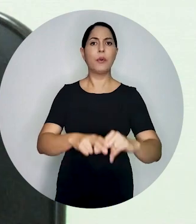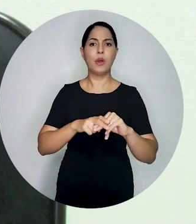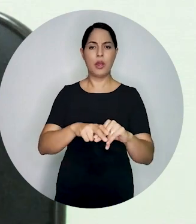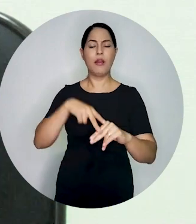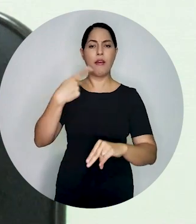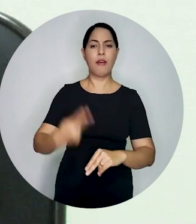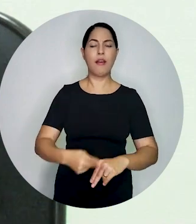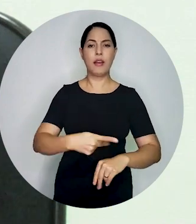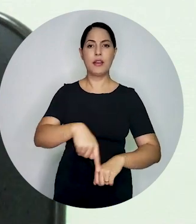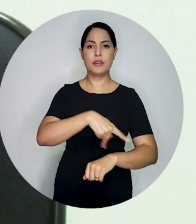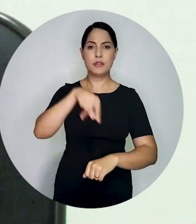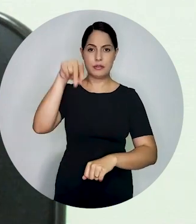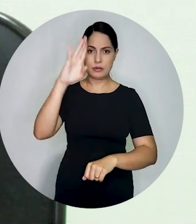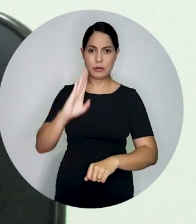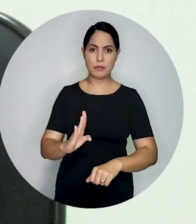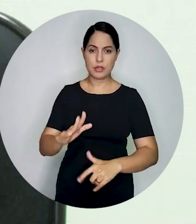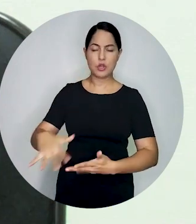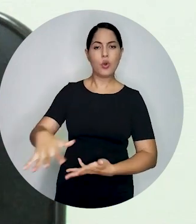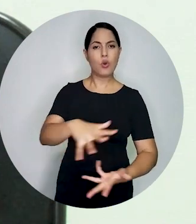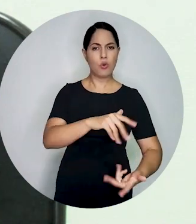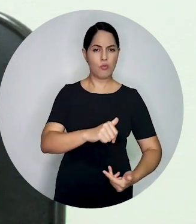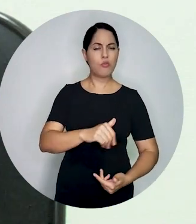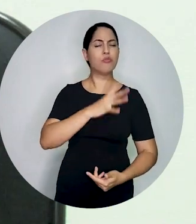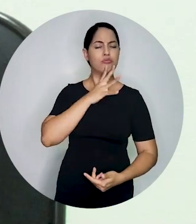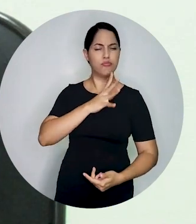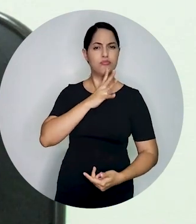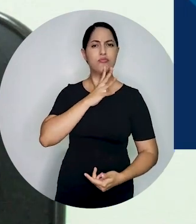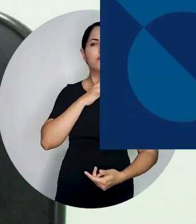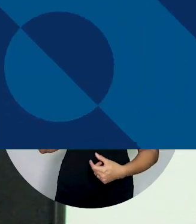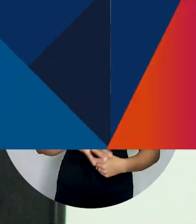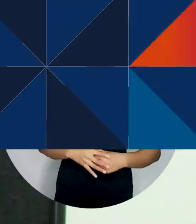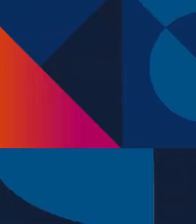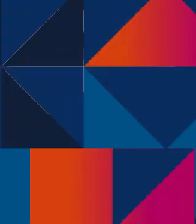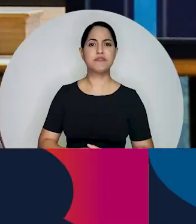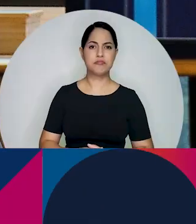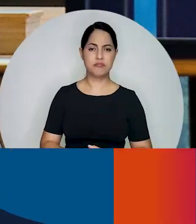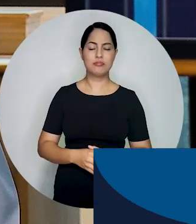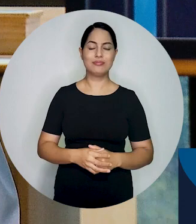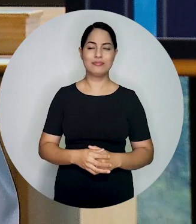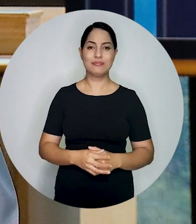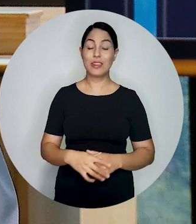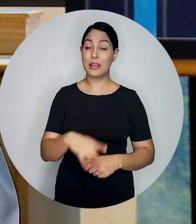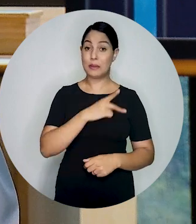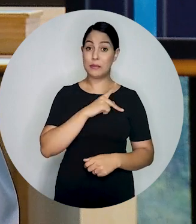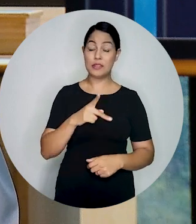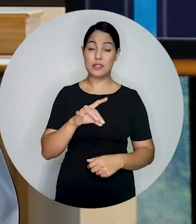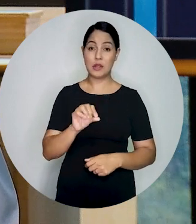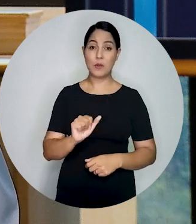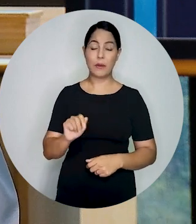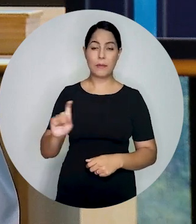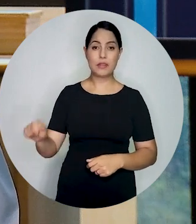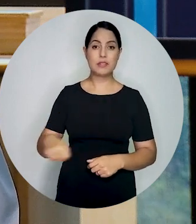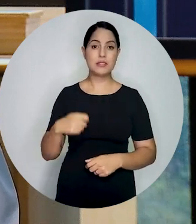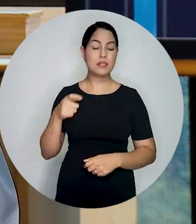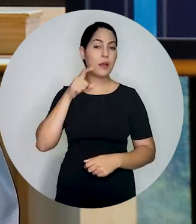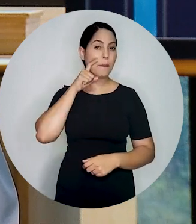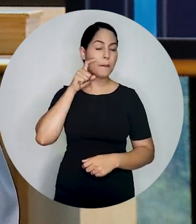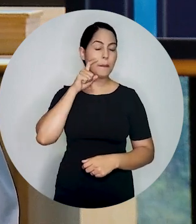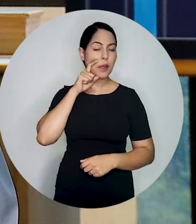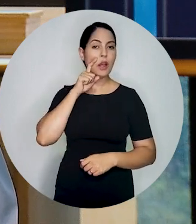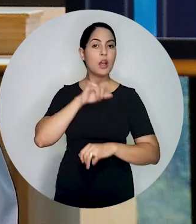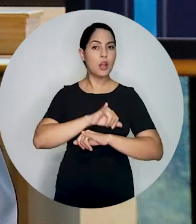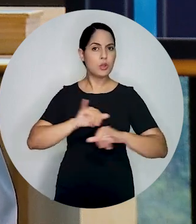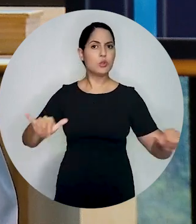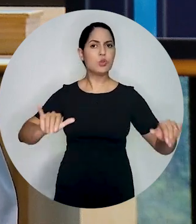do que o sistema OAB, aqui no Brasil, está fazendo pela advocacia feminina. O presidente nacional da OAB, Beto Simonetti,